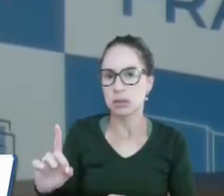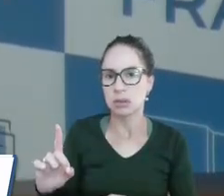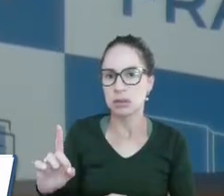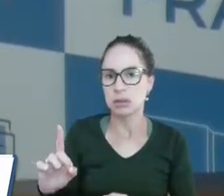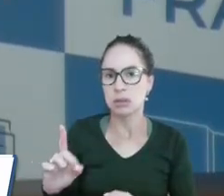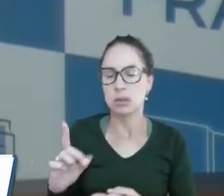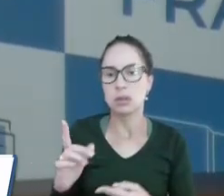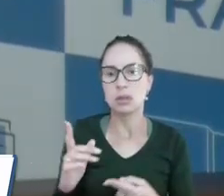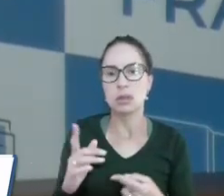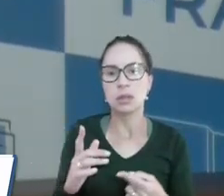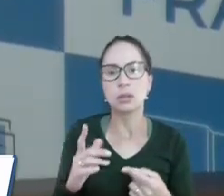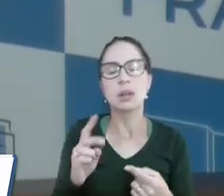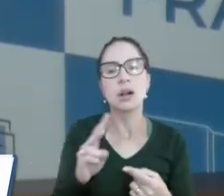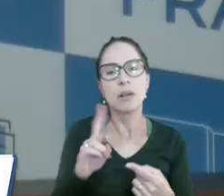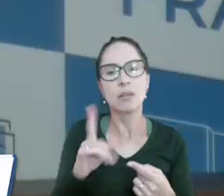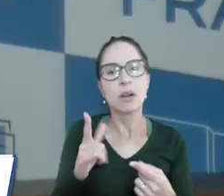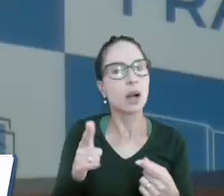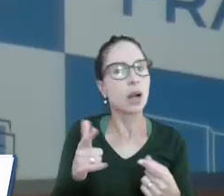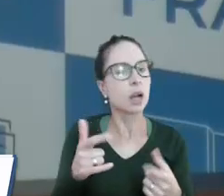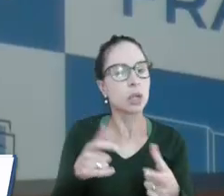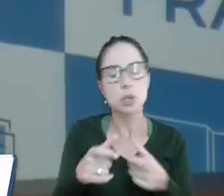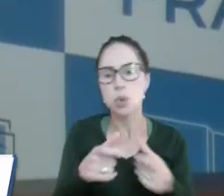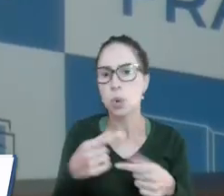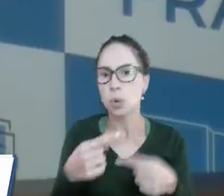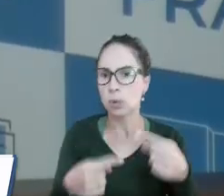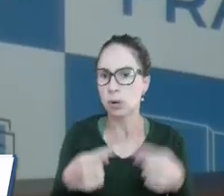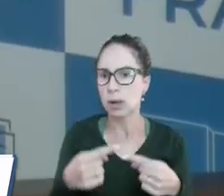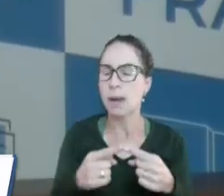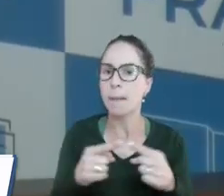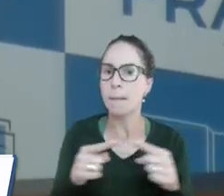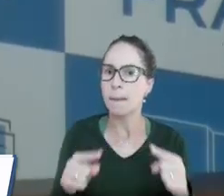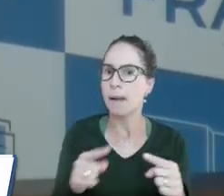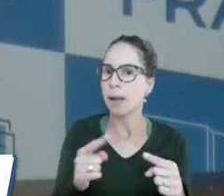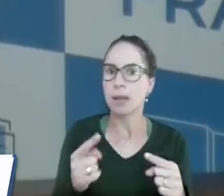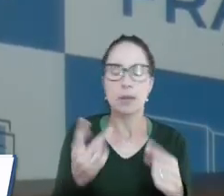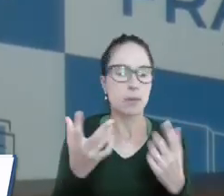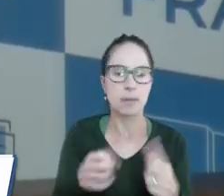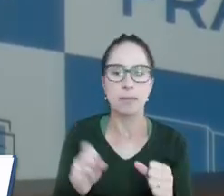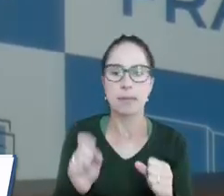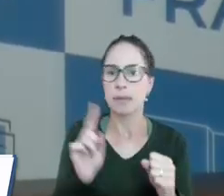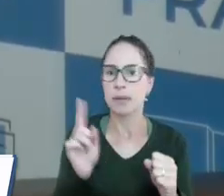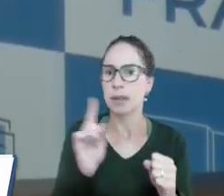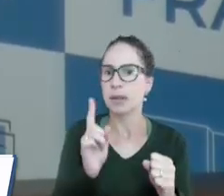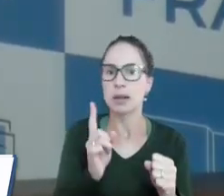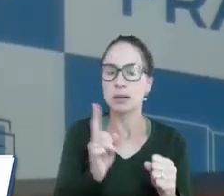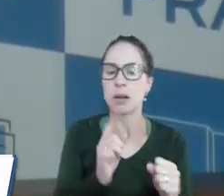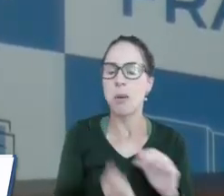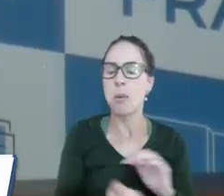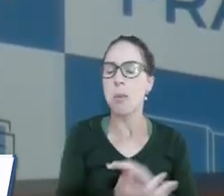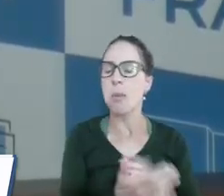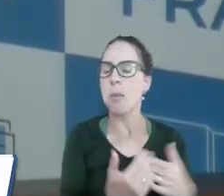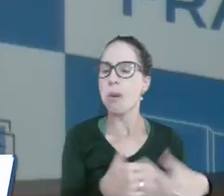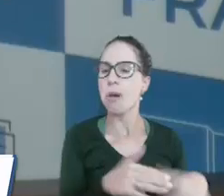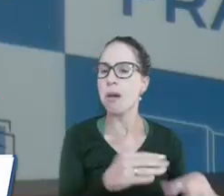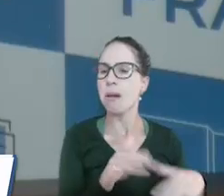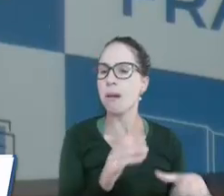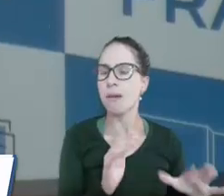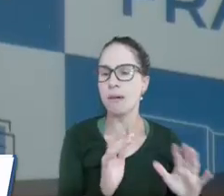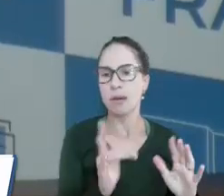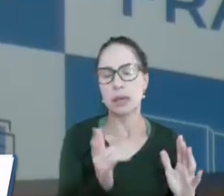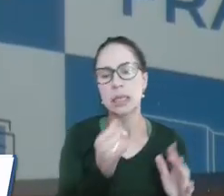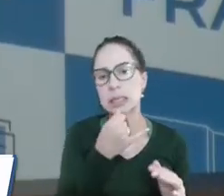Isso faz parte do jogo político, mas tem coisas que não tem como a gente jogar por debaixo do tapete.